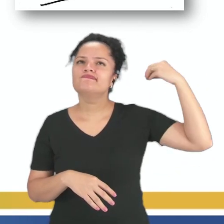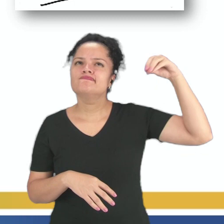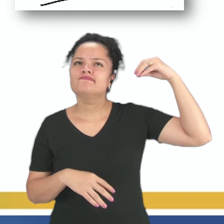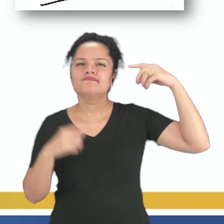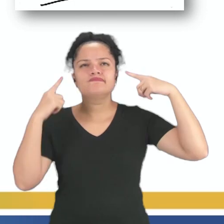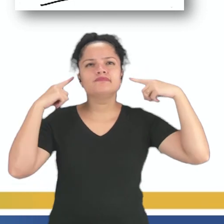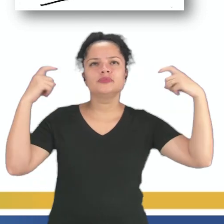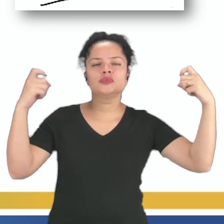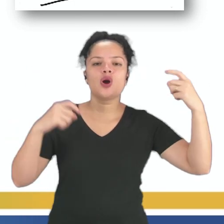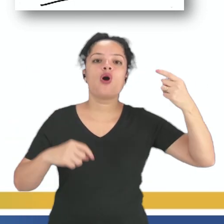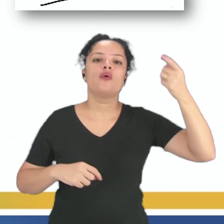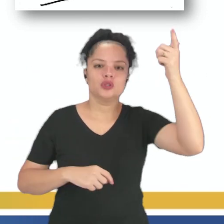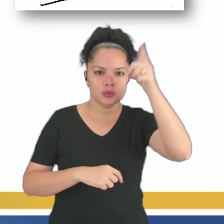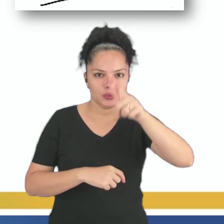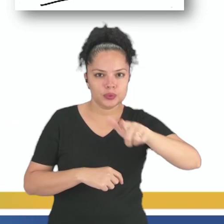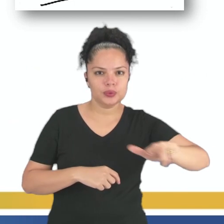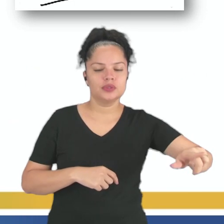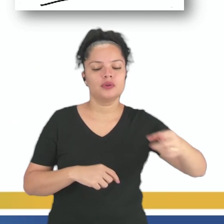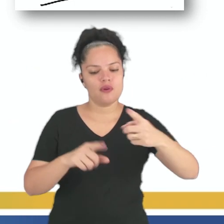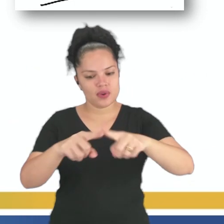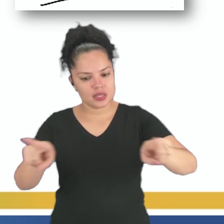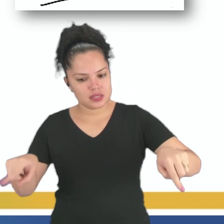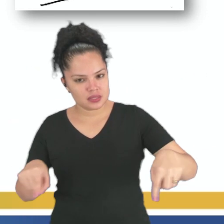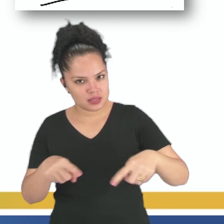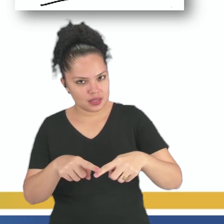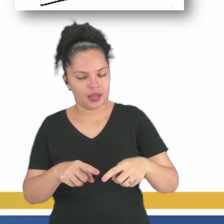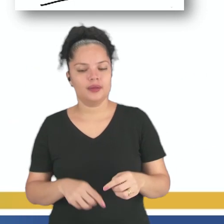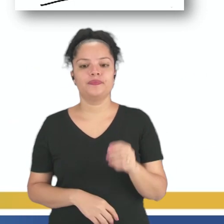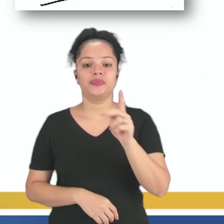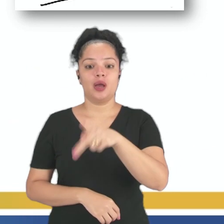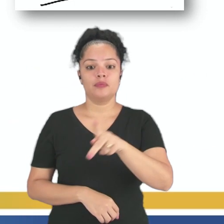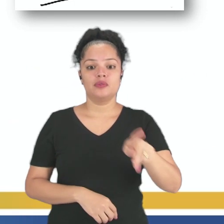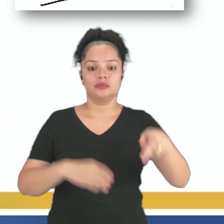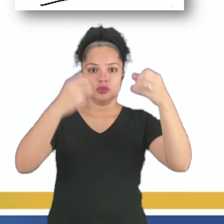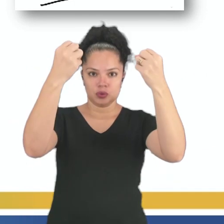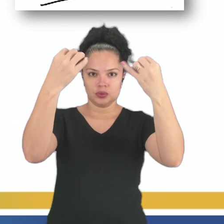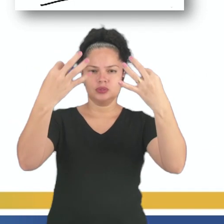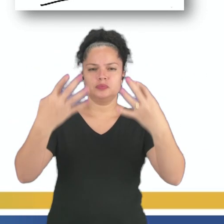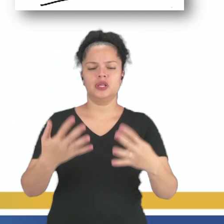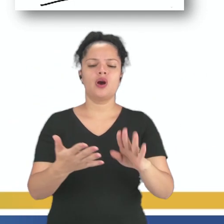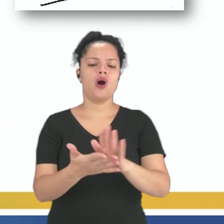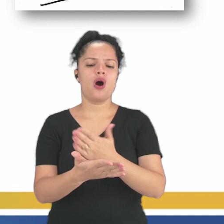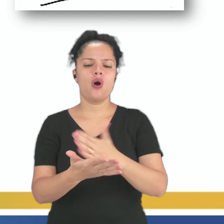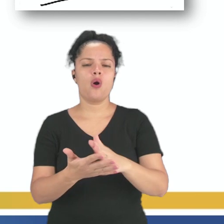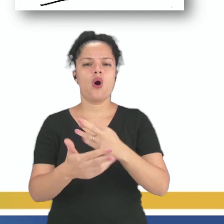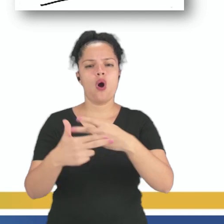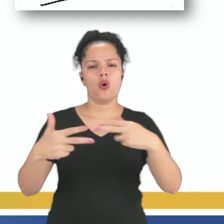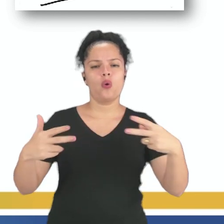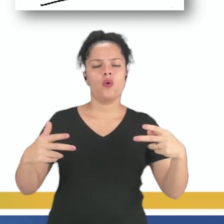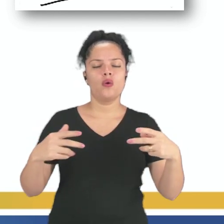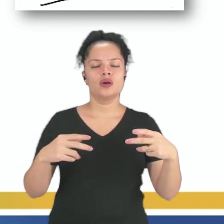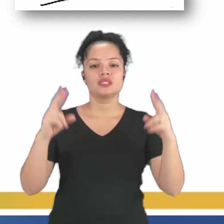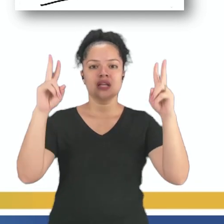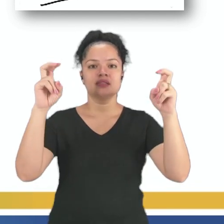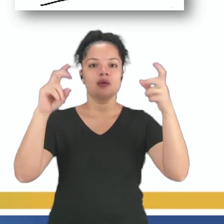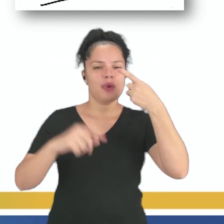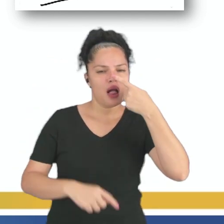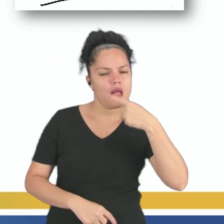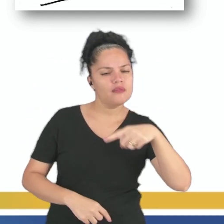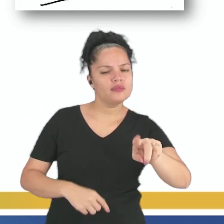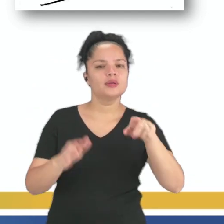sinal e fui de novo para a classe. A professora explicou algumas coisas sobre elefantes,